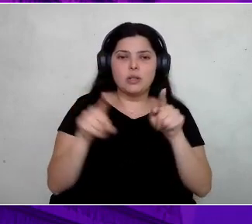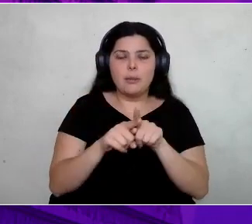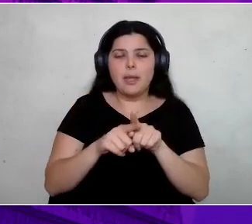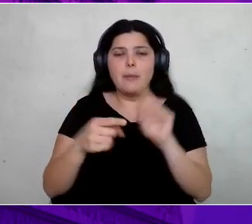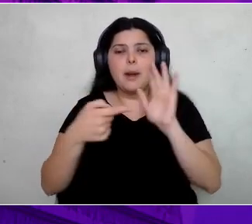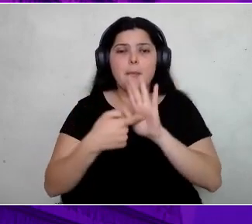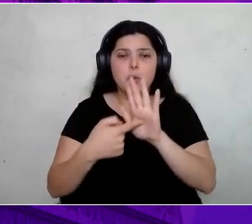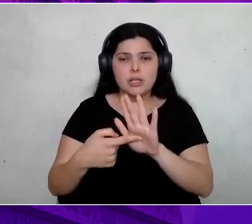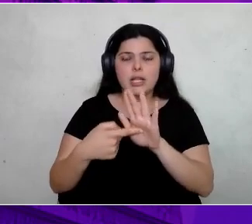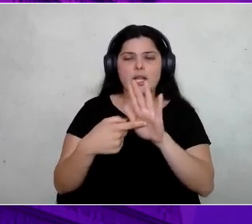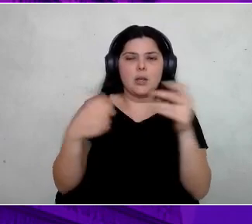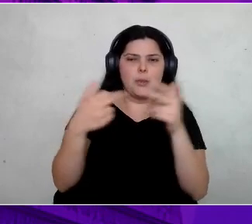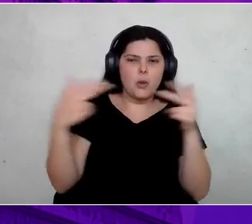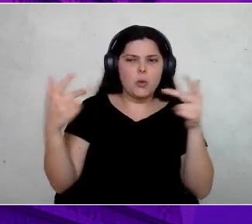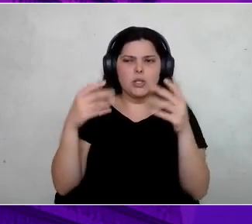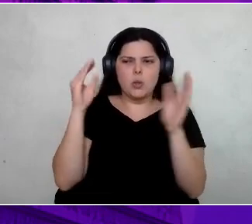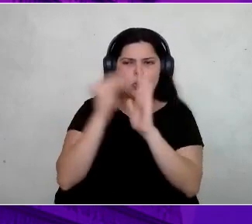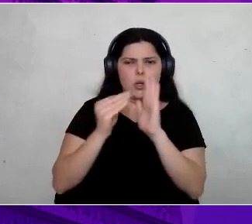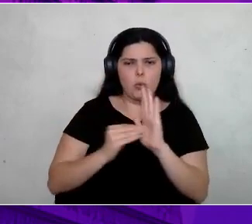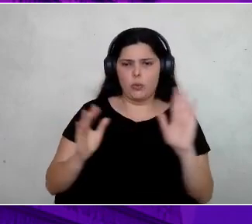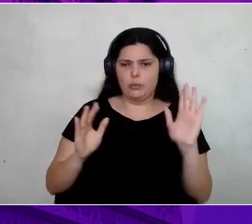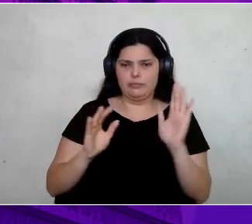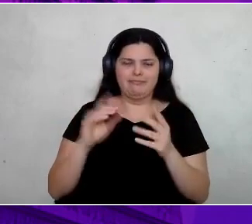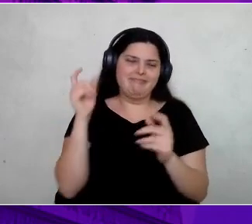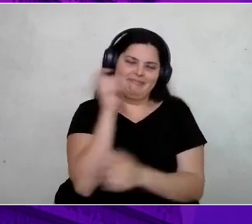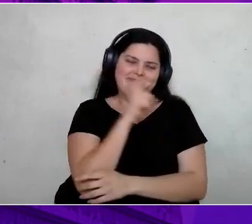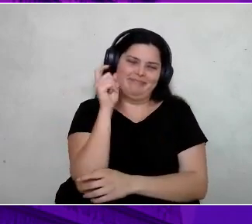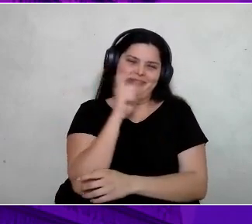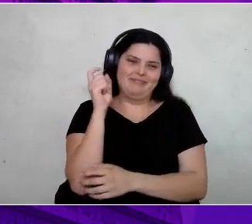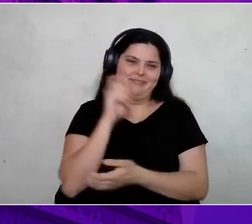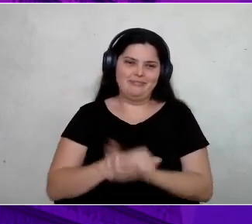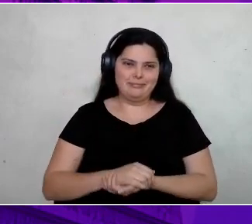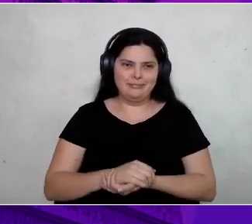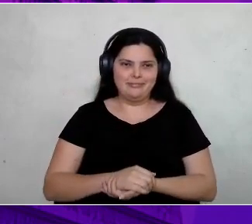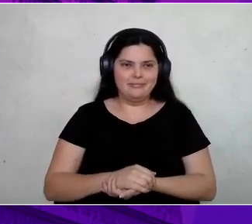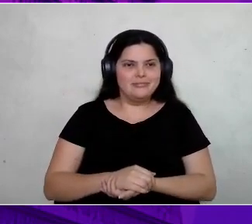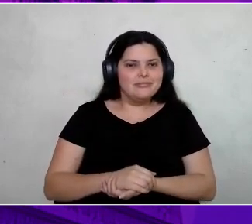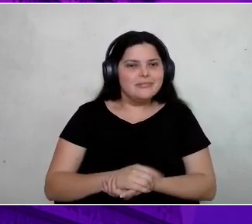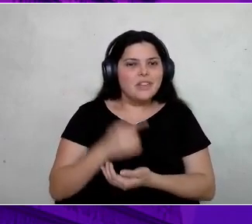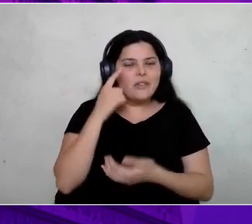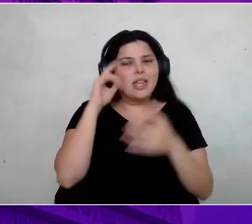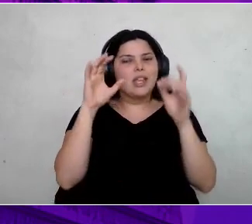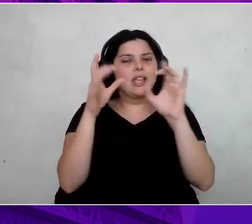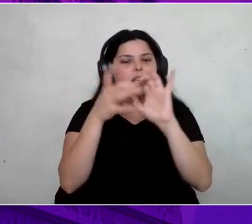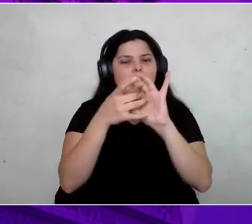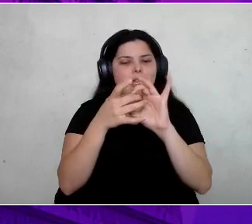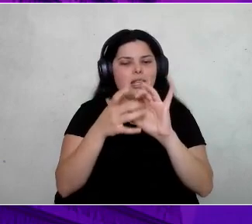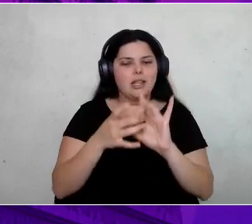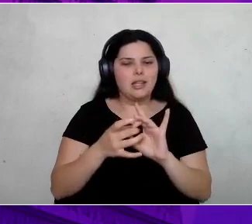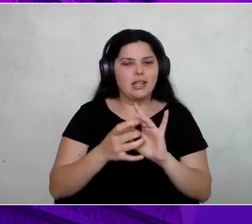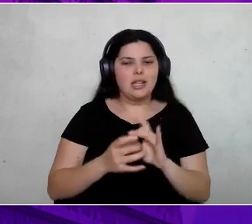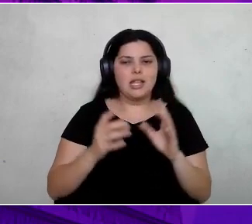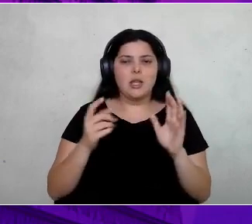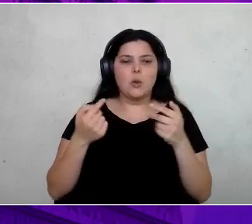coisa aí de conteúdo. Mentira, gente. Vocês vão ver que tudo se liga, que faz sentido. Tá?